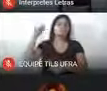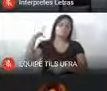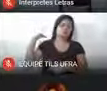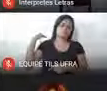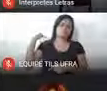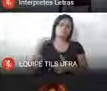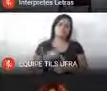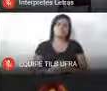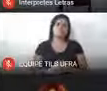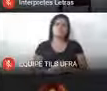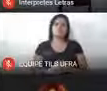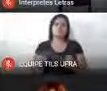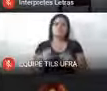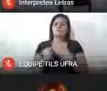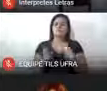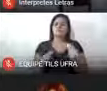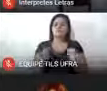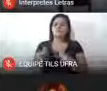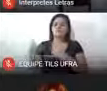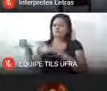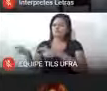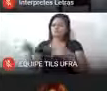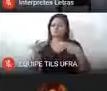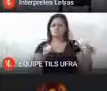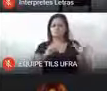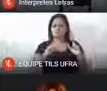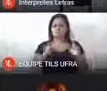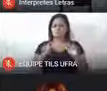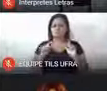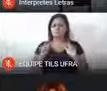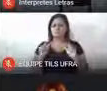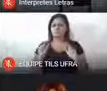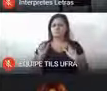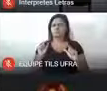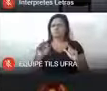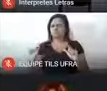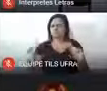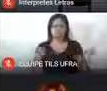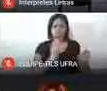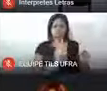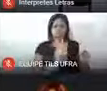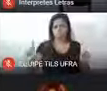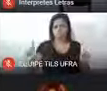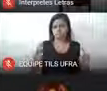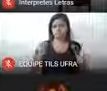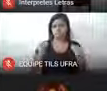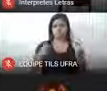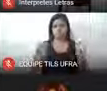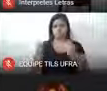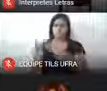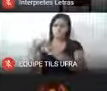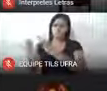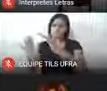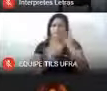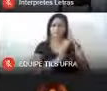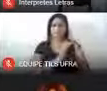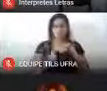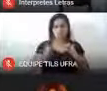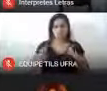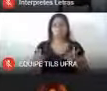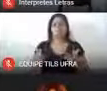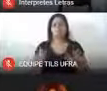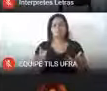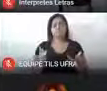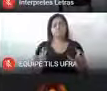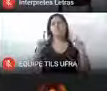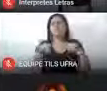distribuição territorial desses indivíduos está inscrita na sua fala, na fala dos homens e